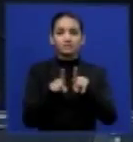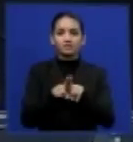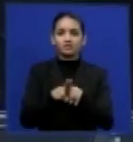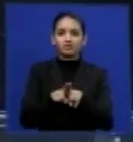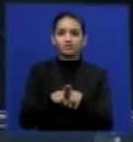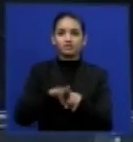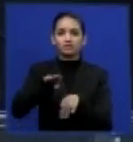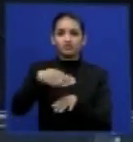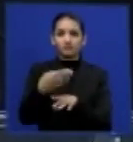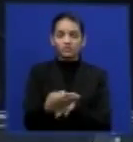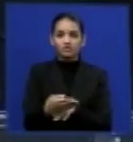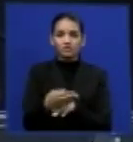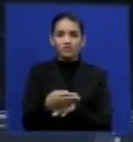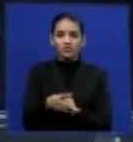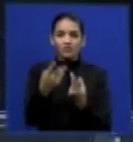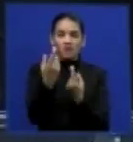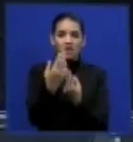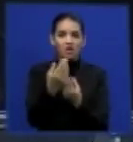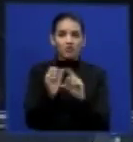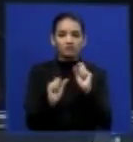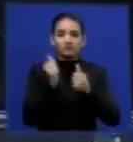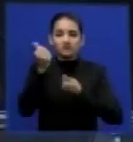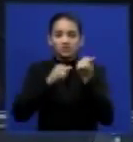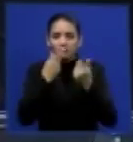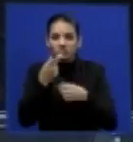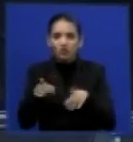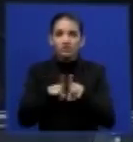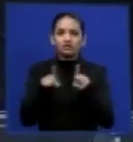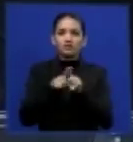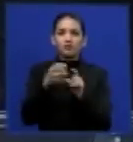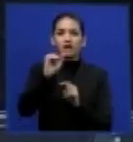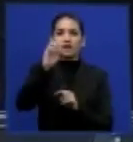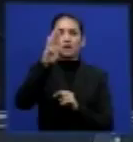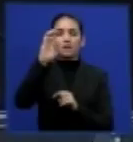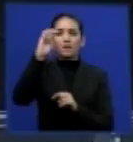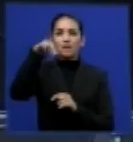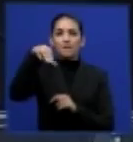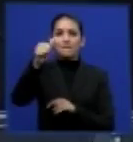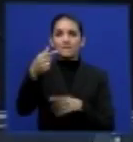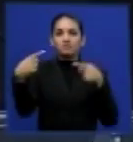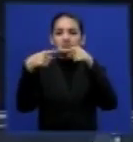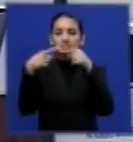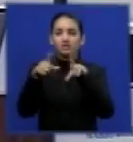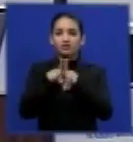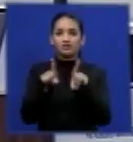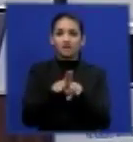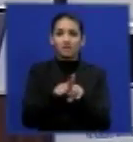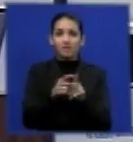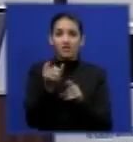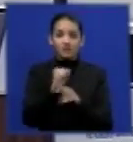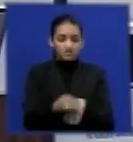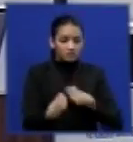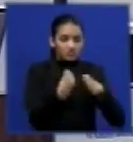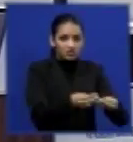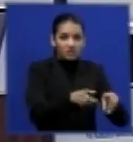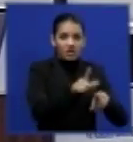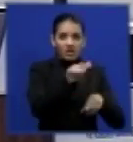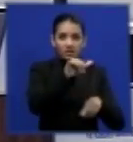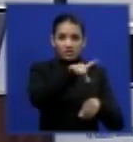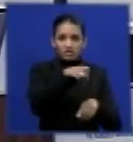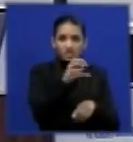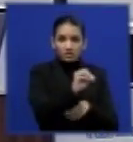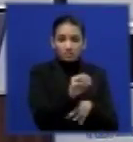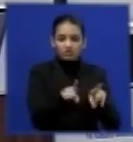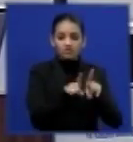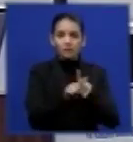própria indústria mencionou e o Ibama concorda na maior parte é o descarte em lixões ou a queima em fornos de cimento porque as